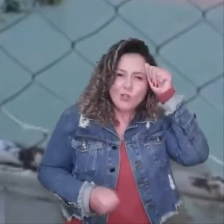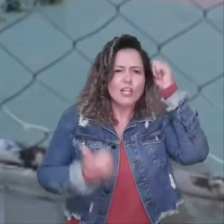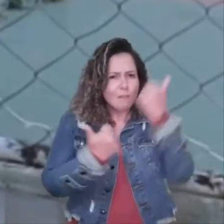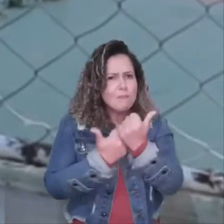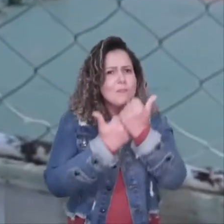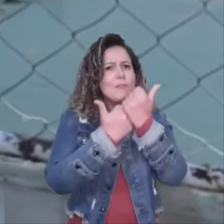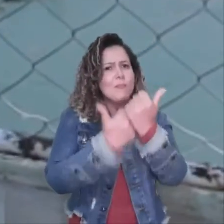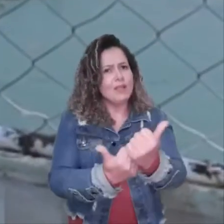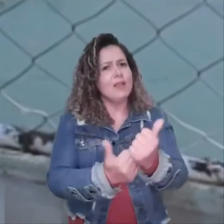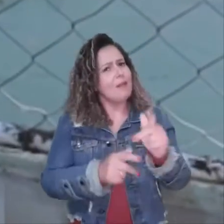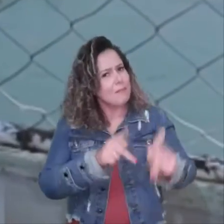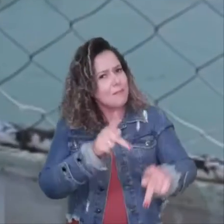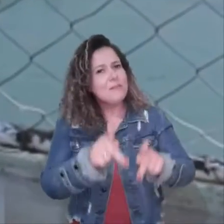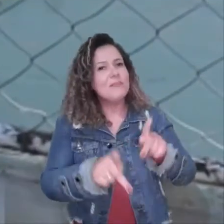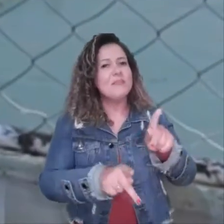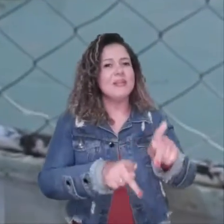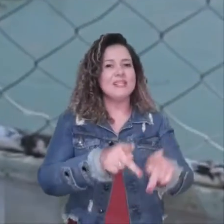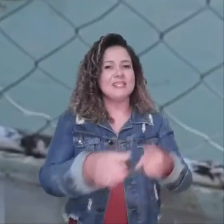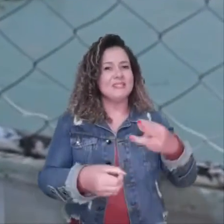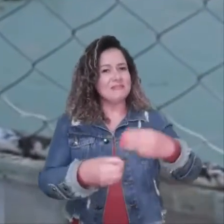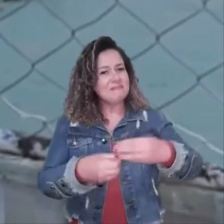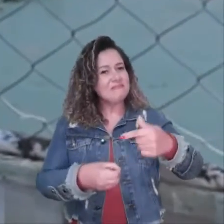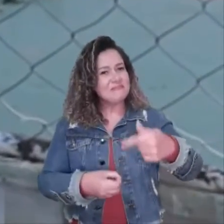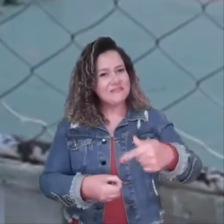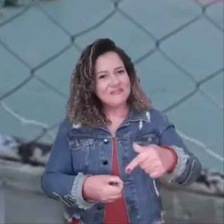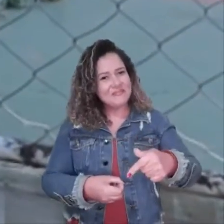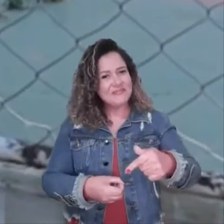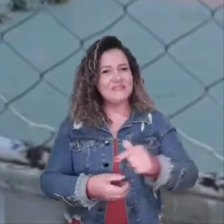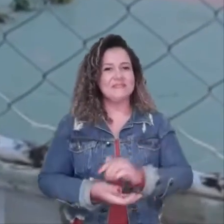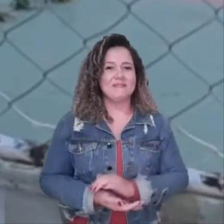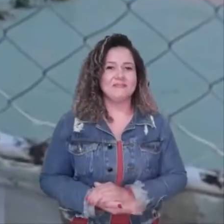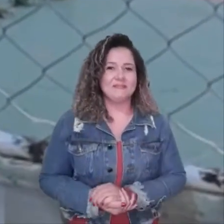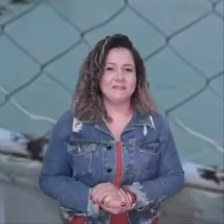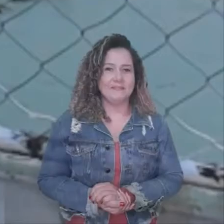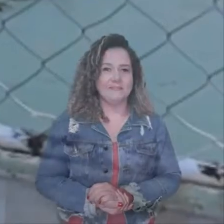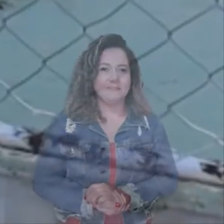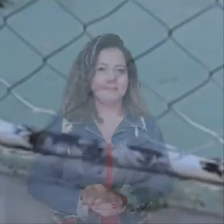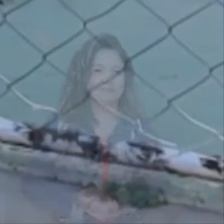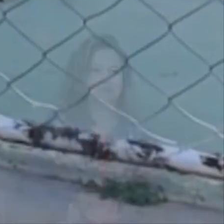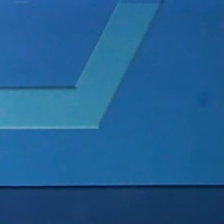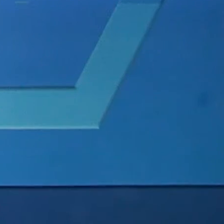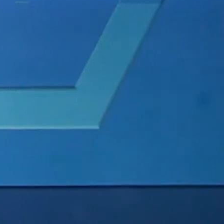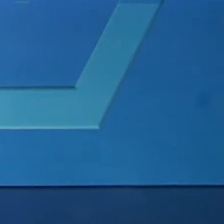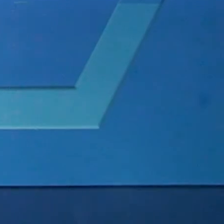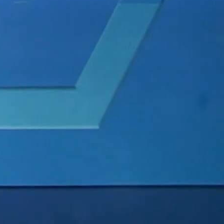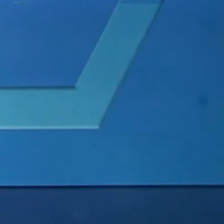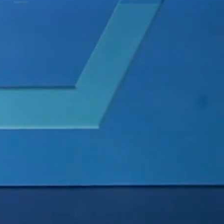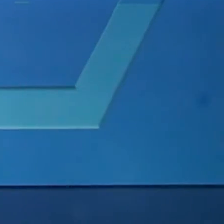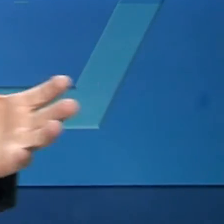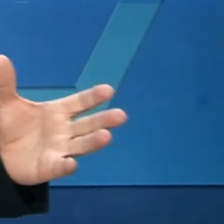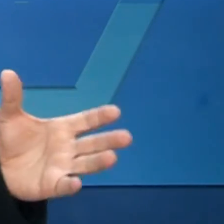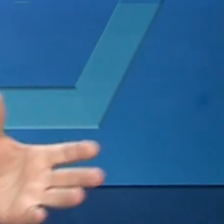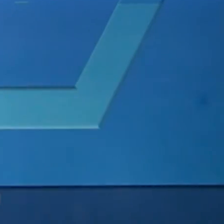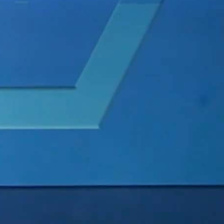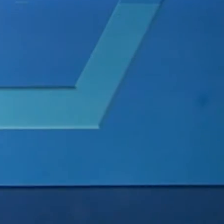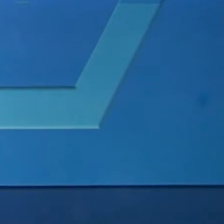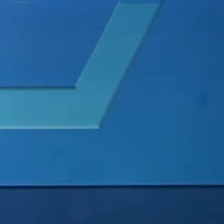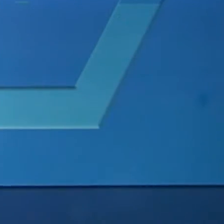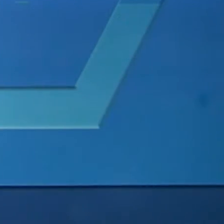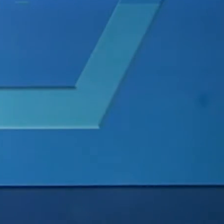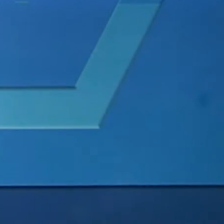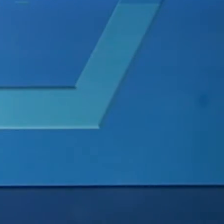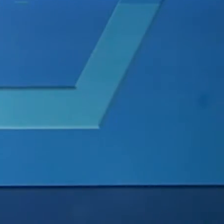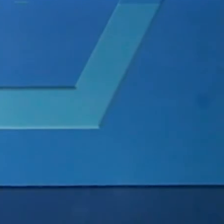Eu agradeço, né, de coração, né, que está fazendo uma boa ação para toda a população, né, não? Tá aí, gente, é muito bom ter